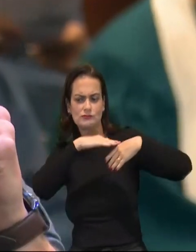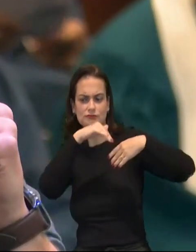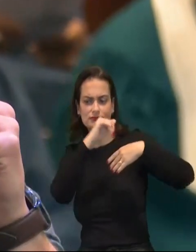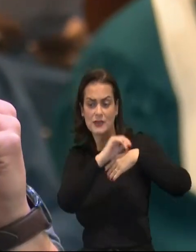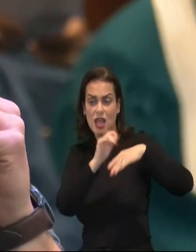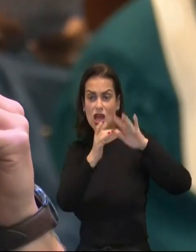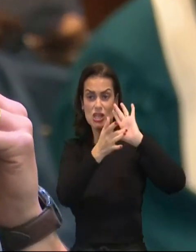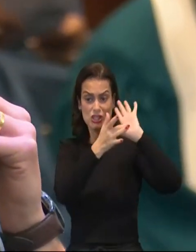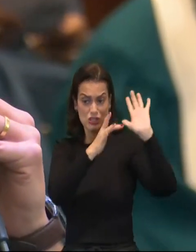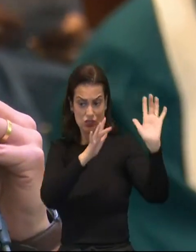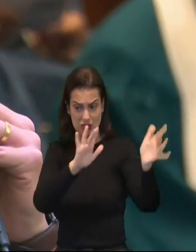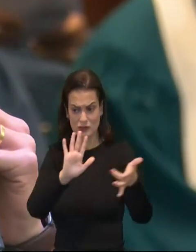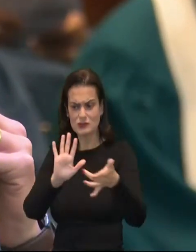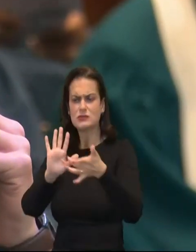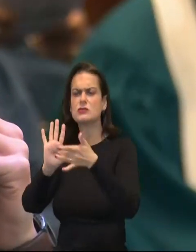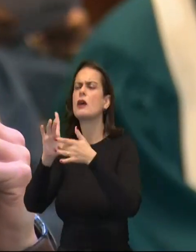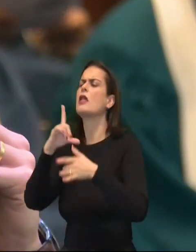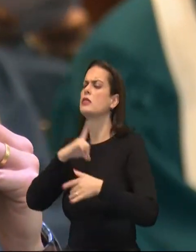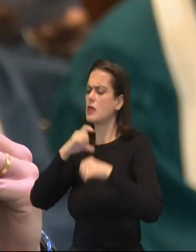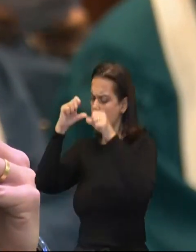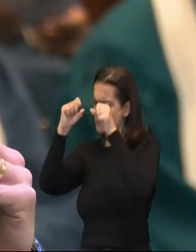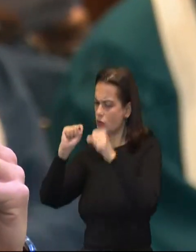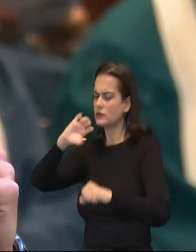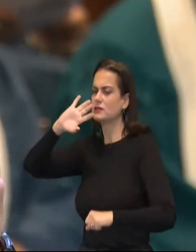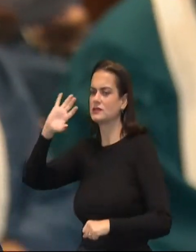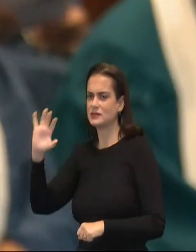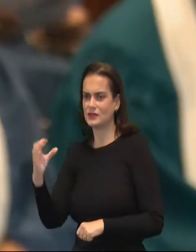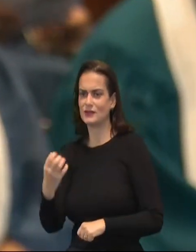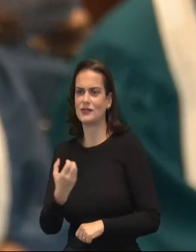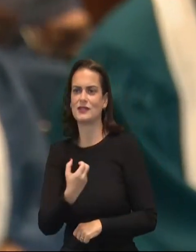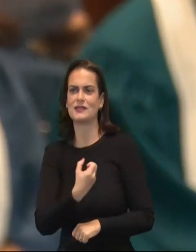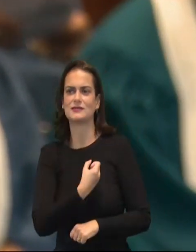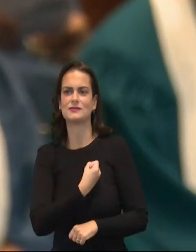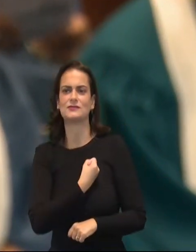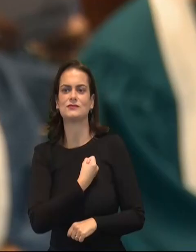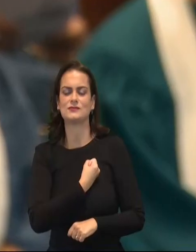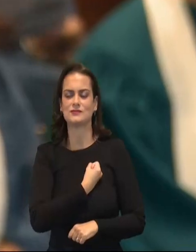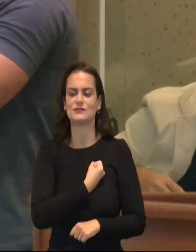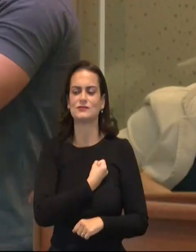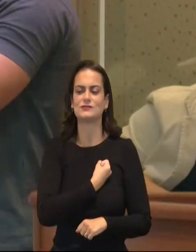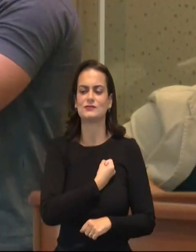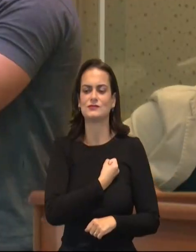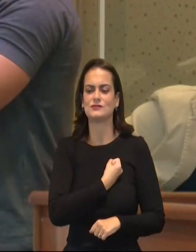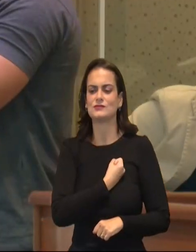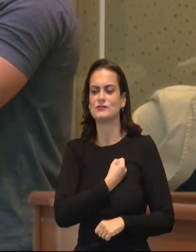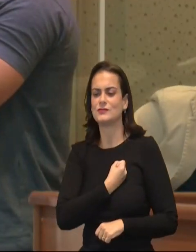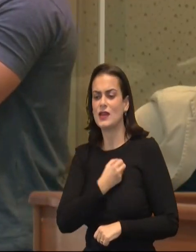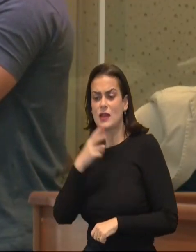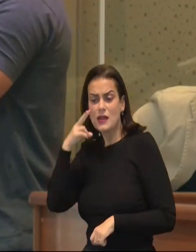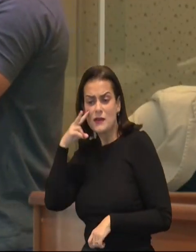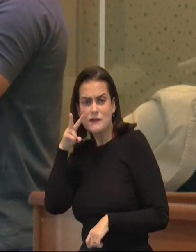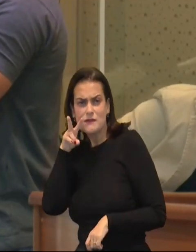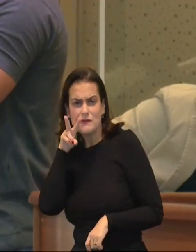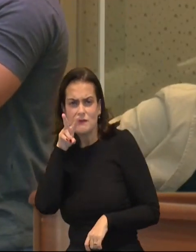Jesus Cristo tem poder para salvar. Ouço um